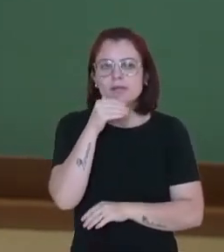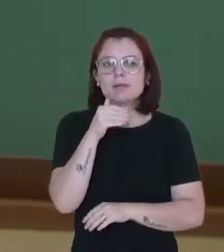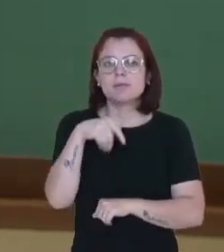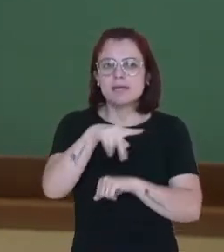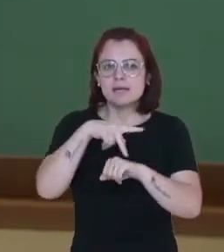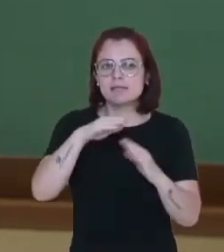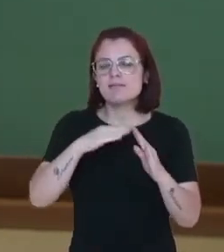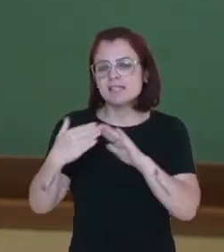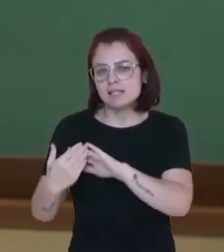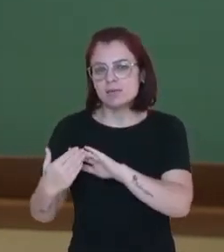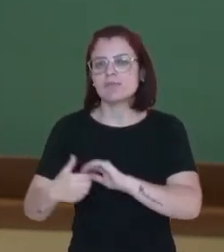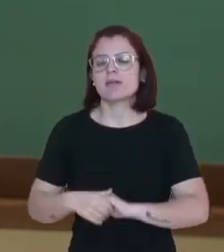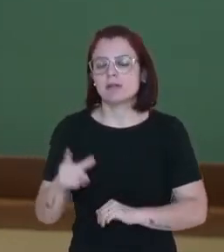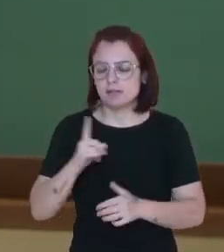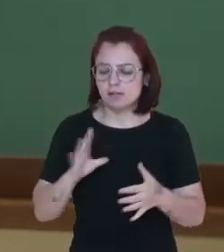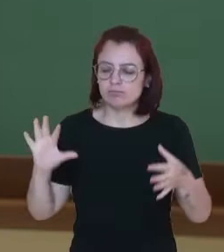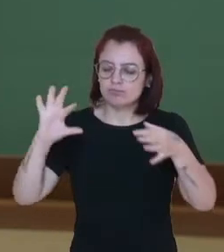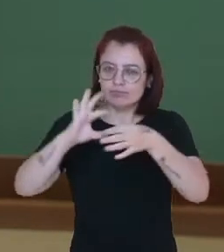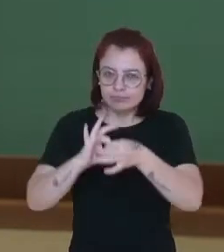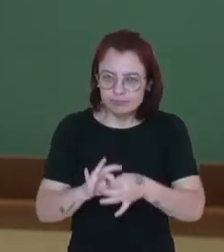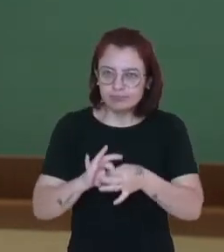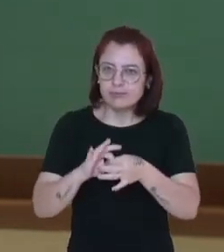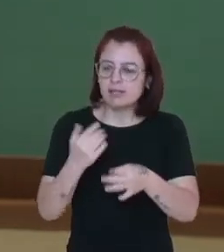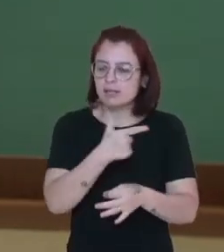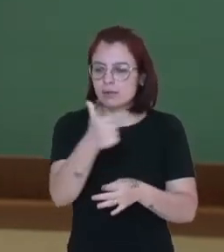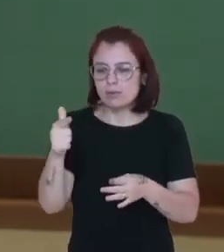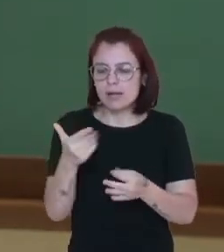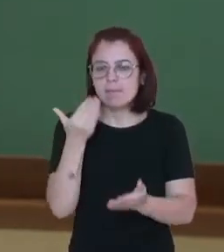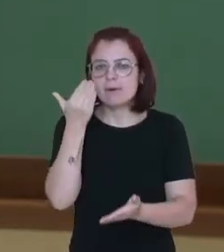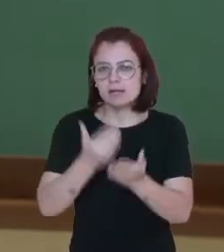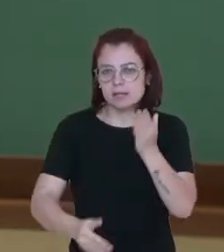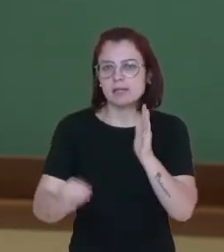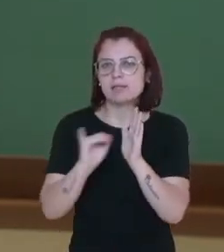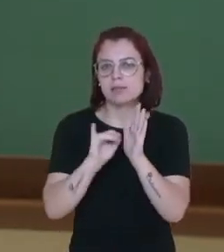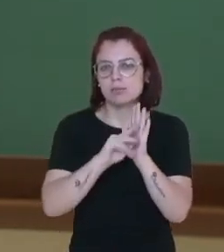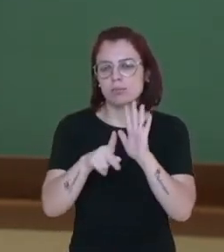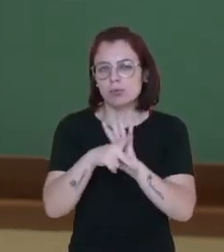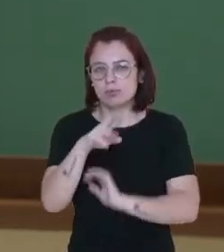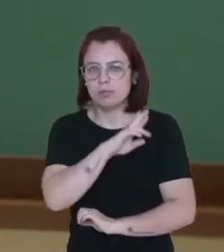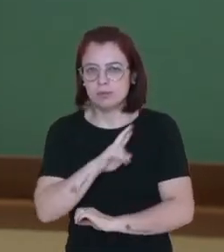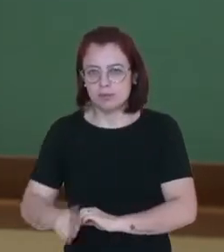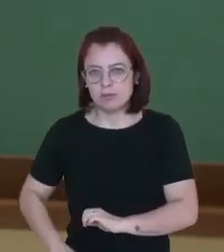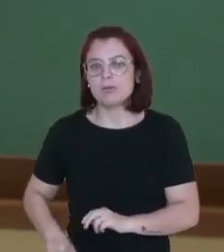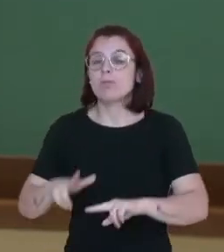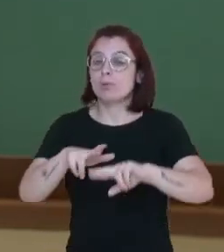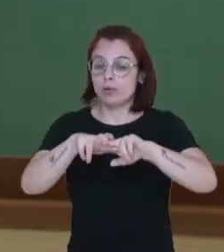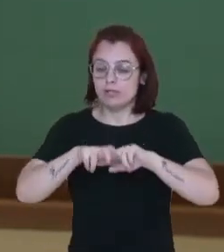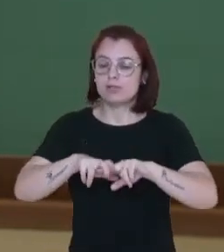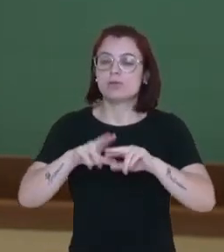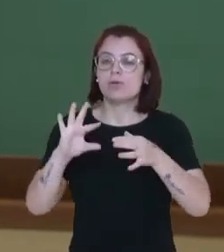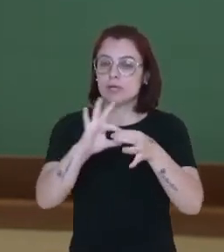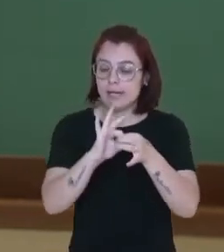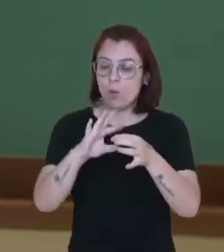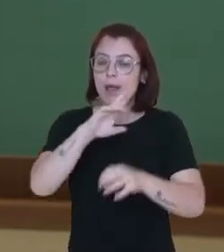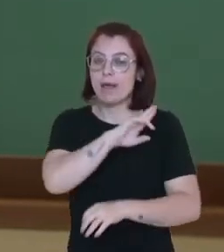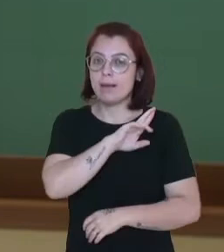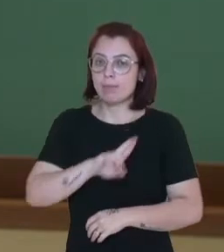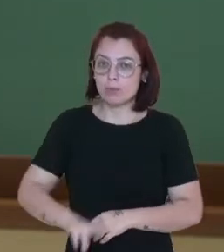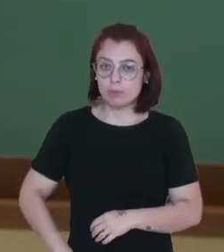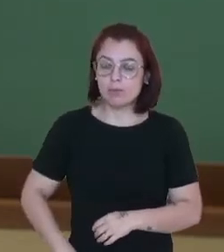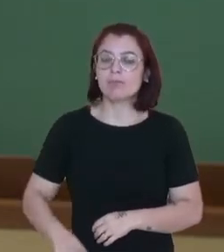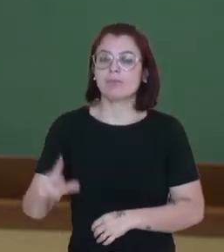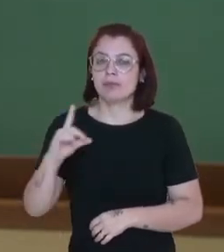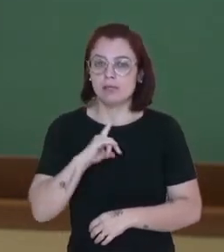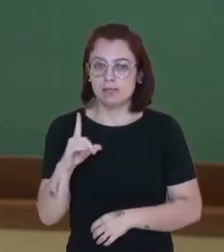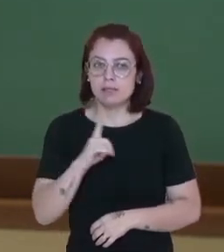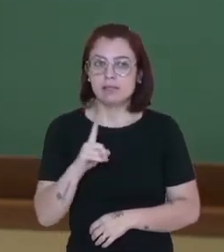E resolveram se unir sem perder a identificação de república, por isso o nome União das Repúblicas, e